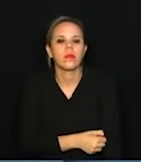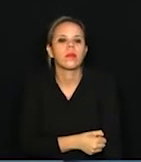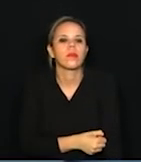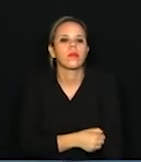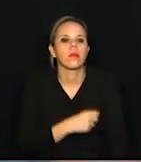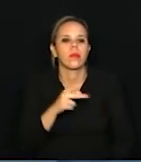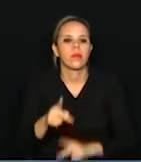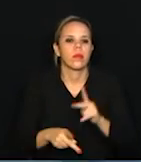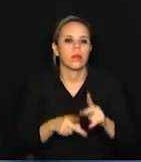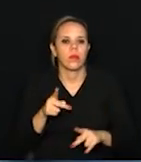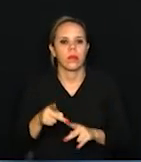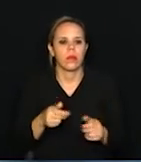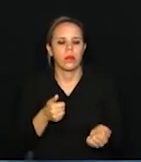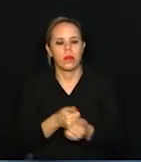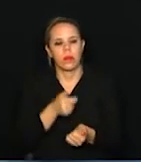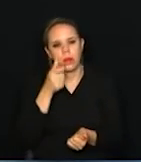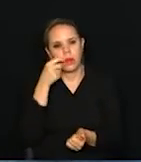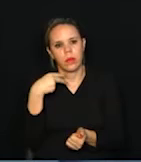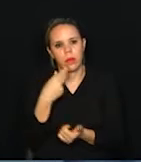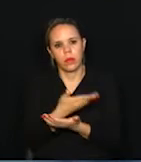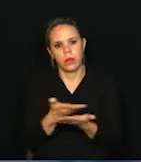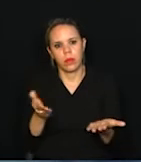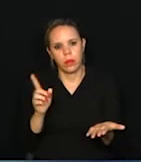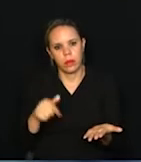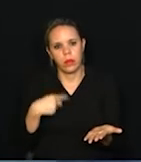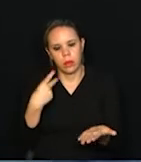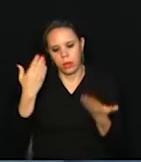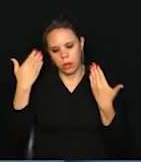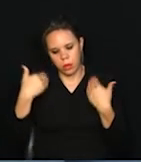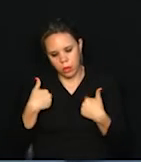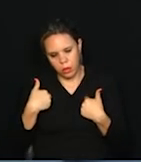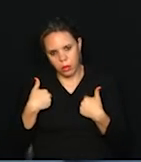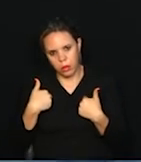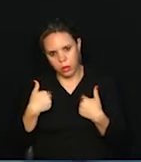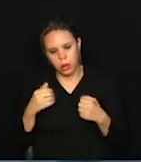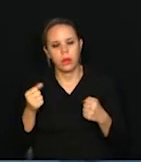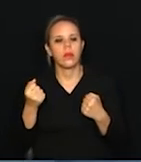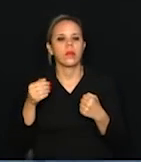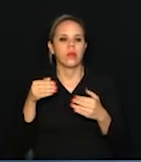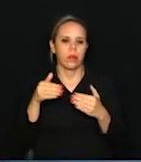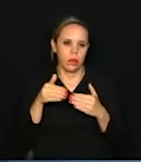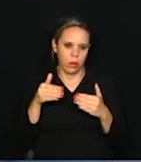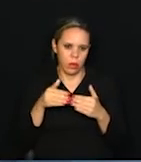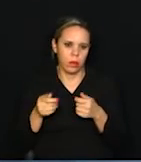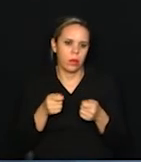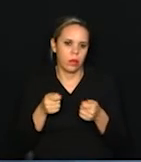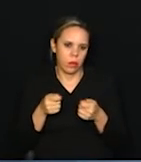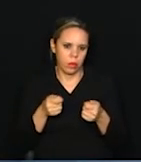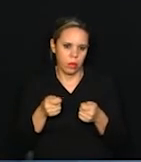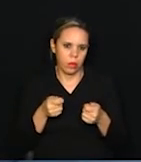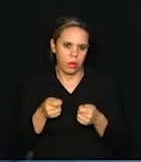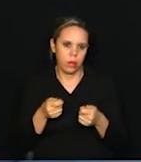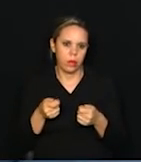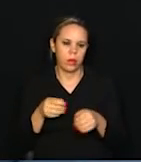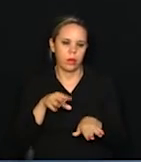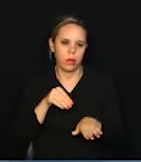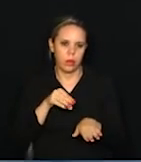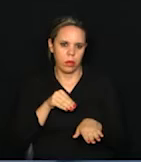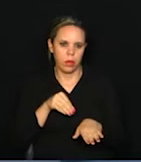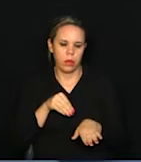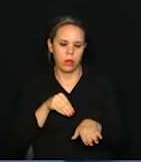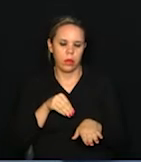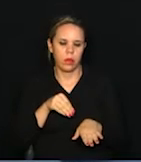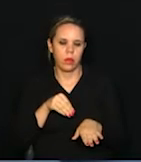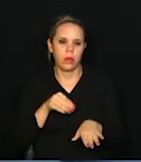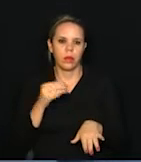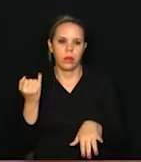população que nos acompanha, os vereadores, este vereador é plenamente favorável ao controle da velocidade por radar. Tá? O que é